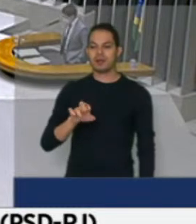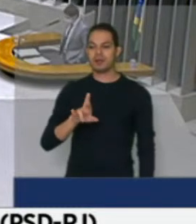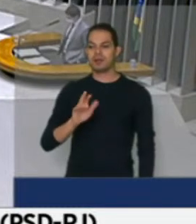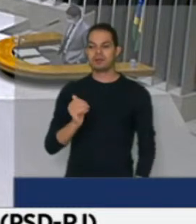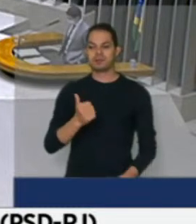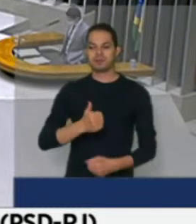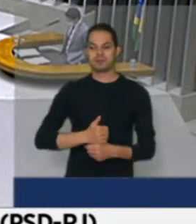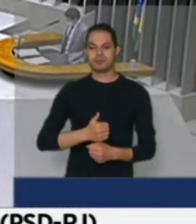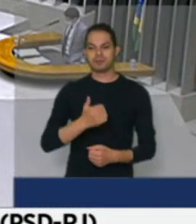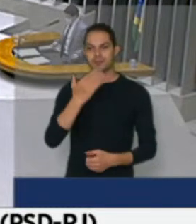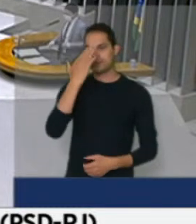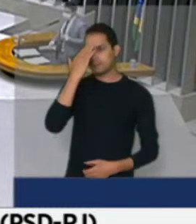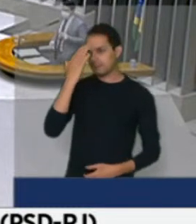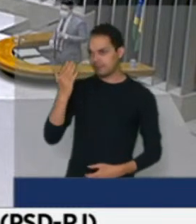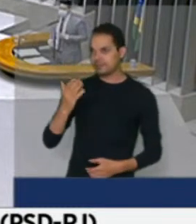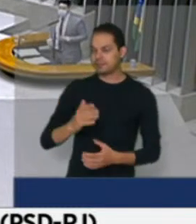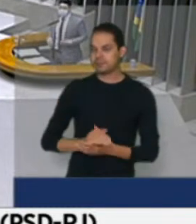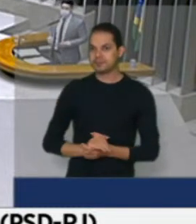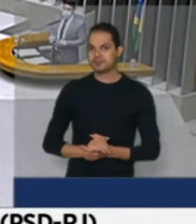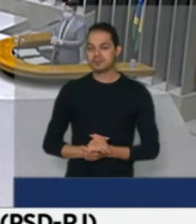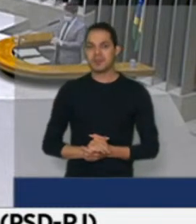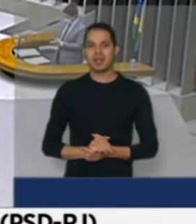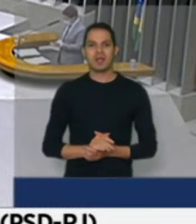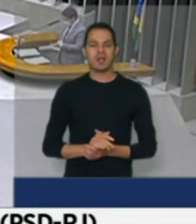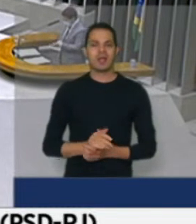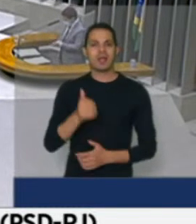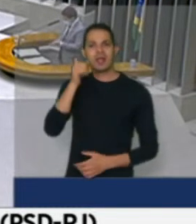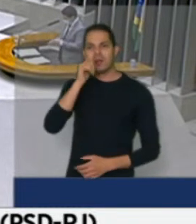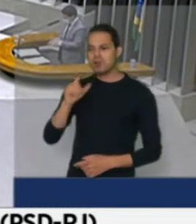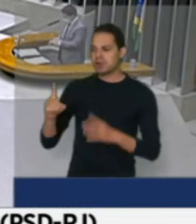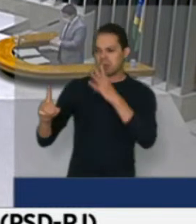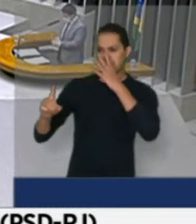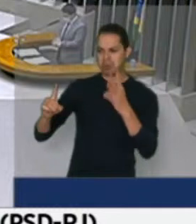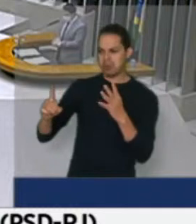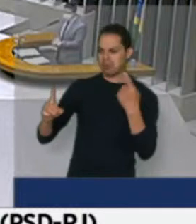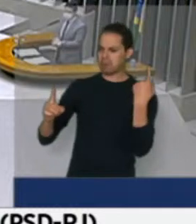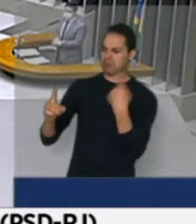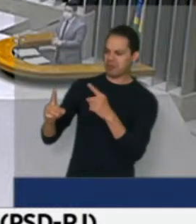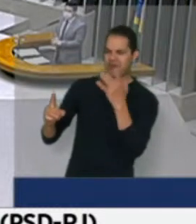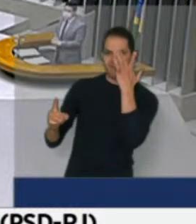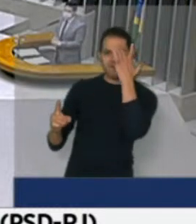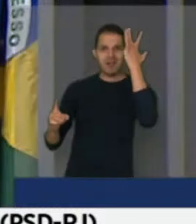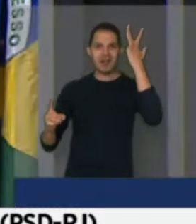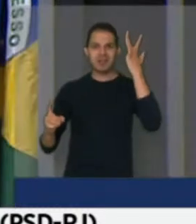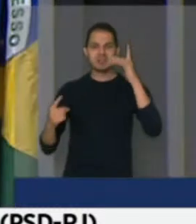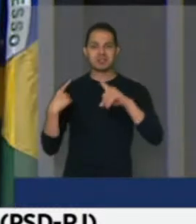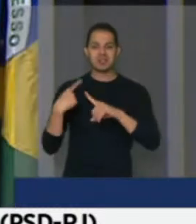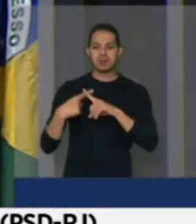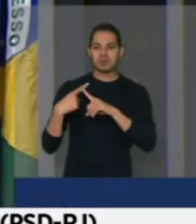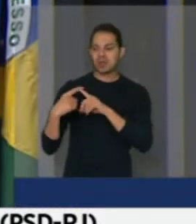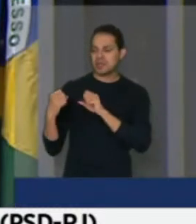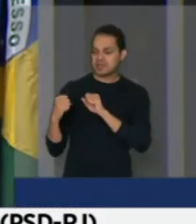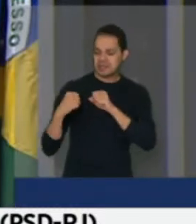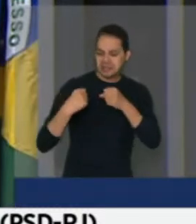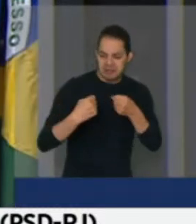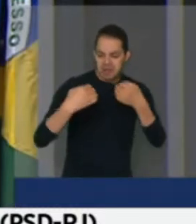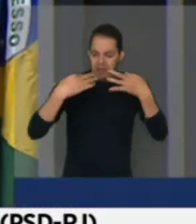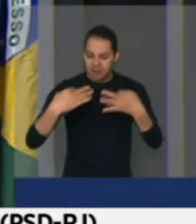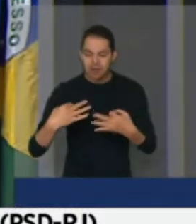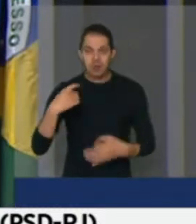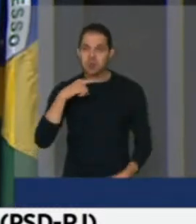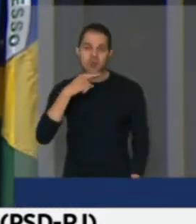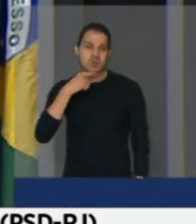Obrigado, Excelência. É mais fácil, mais cômodo atacar uma mulher que por uma série de fatores não pôde se defender adequadamente.